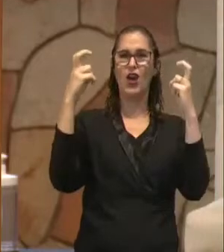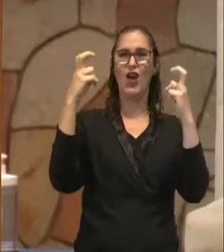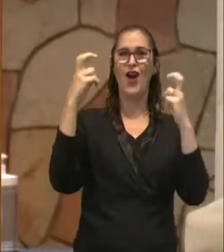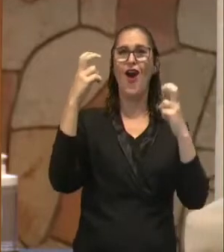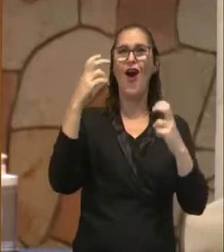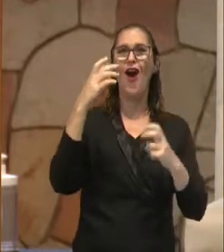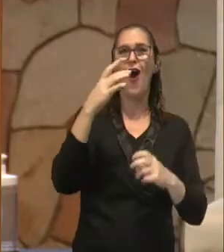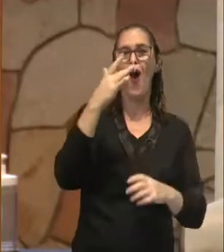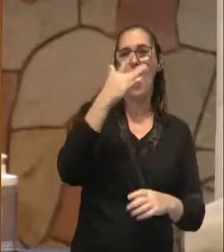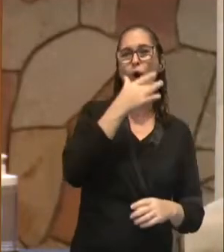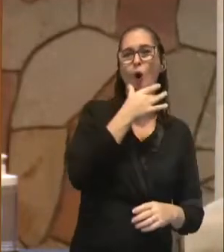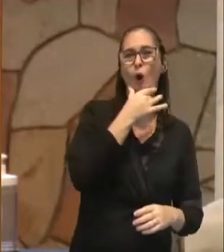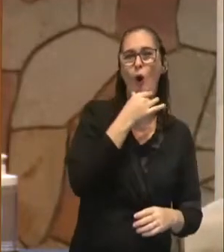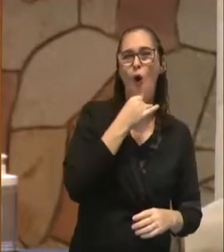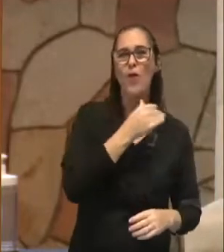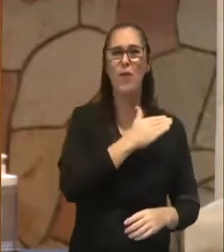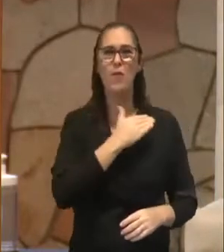morto